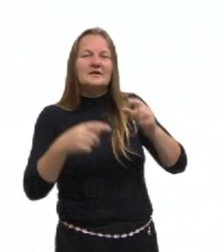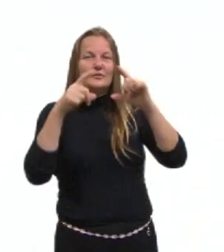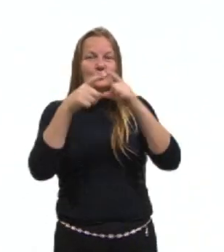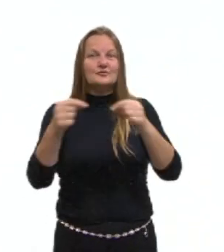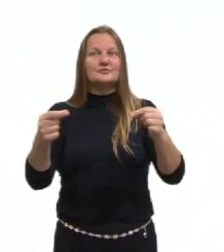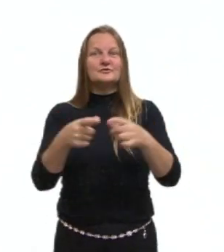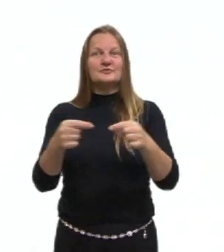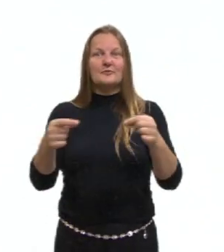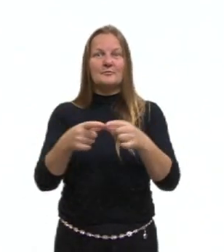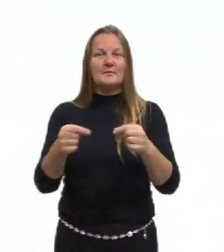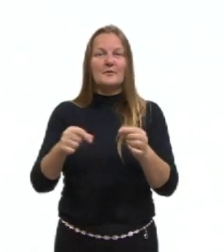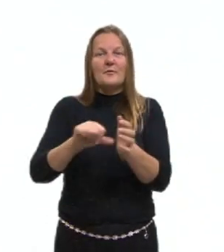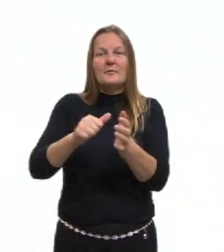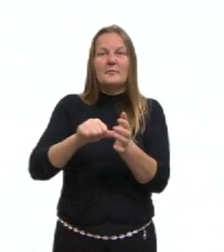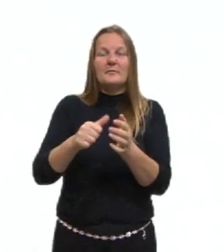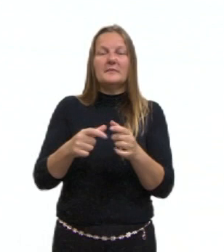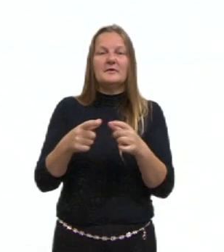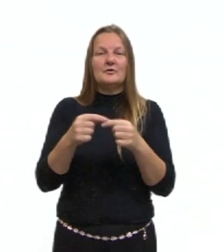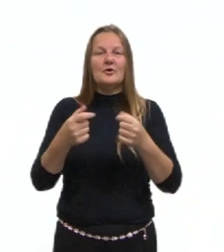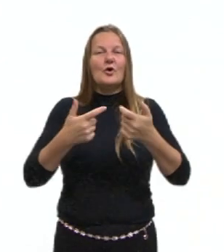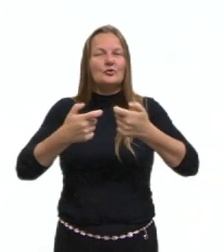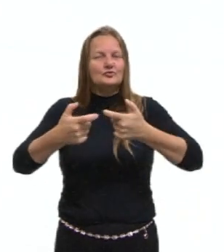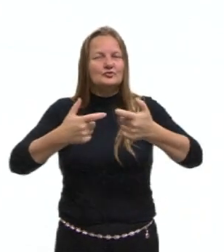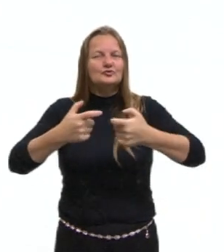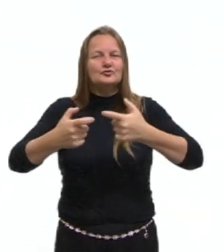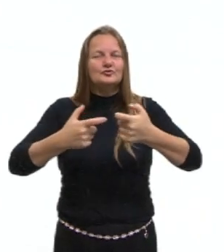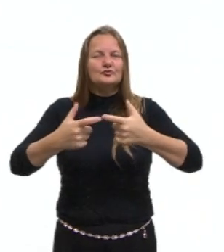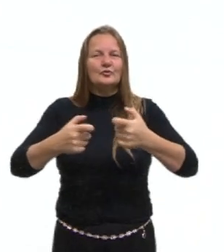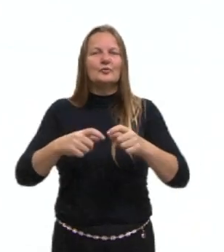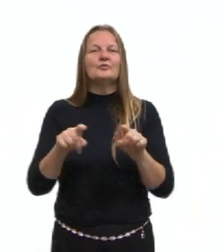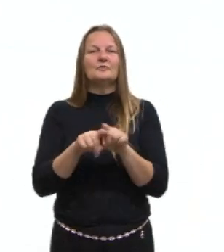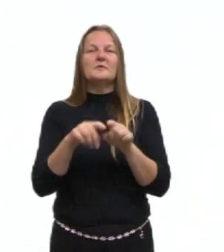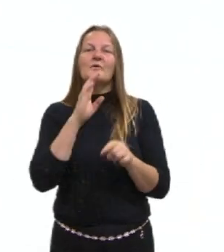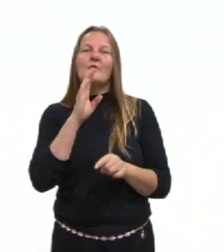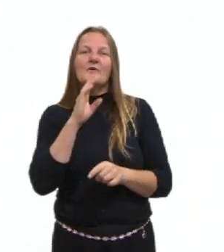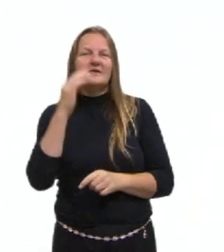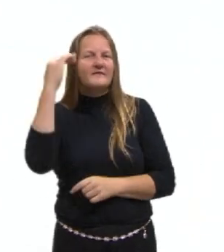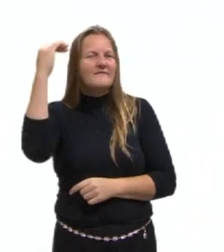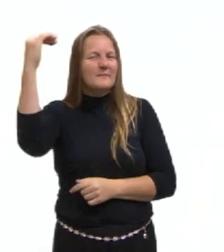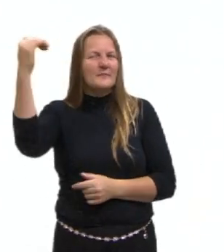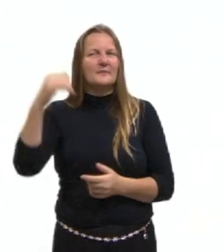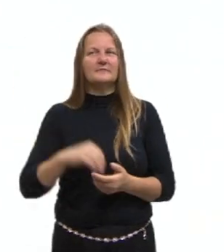e o primeiro lá, inclusive, é de um joguinho também, que é bem conhecido. Ó. E vejam que